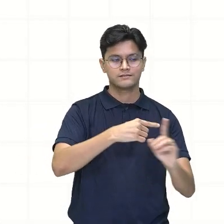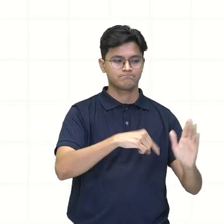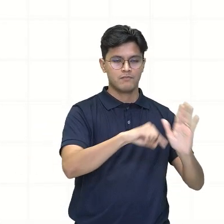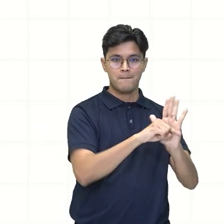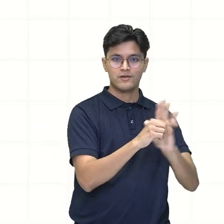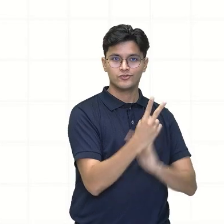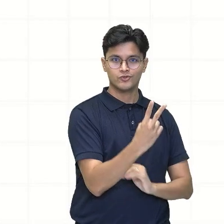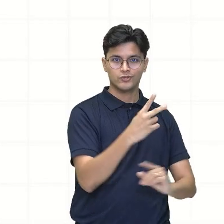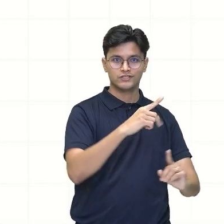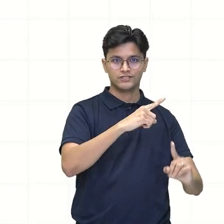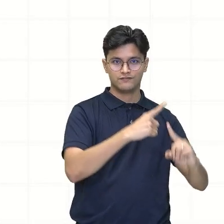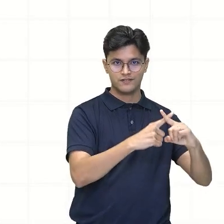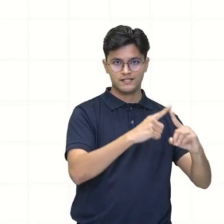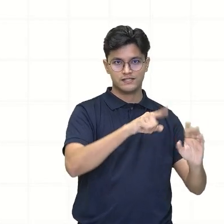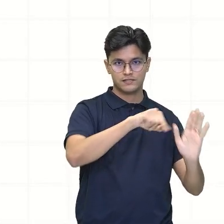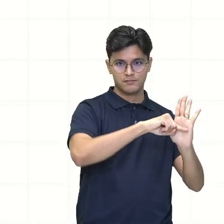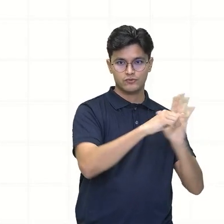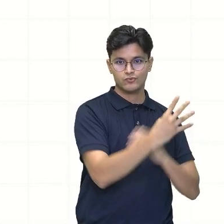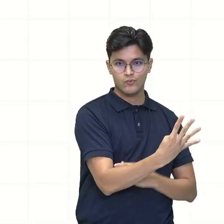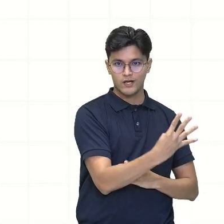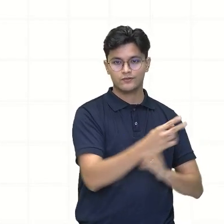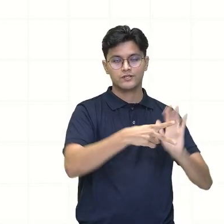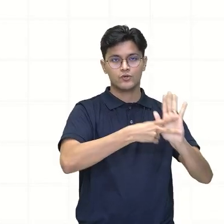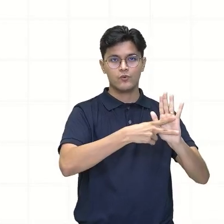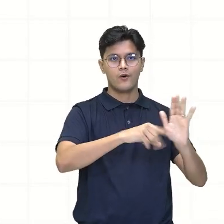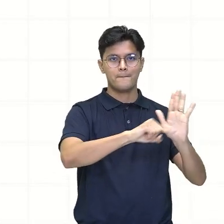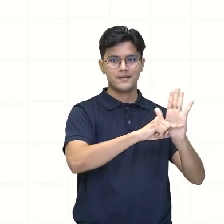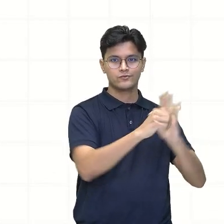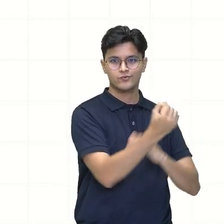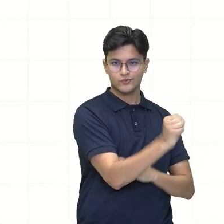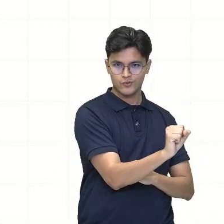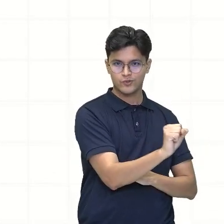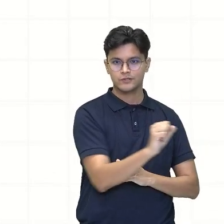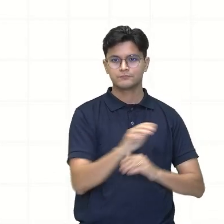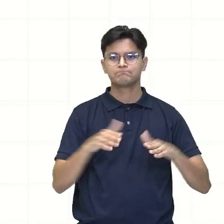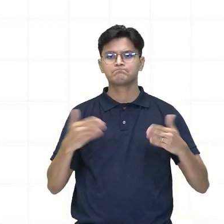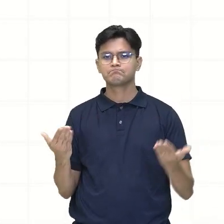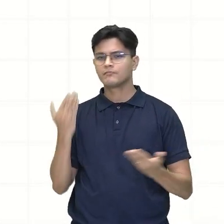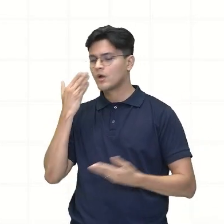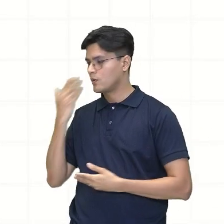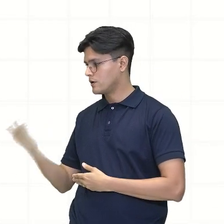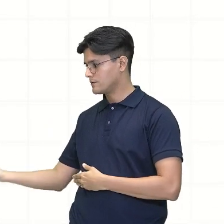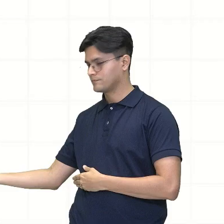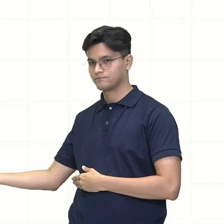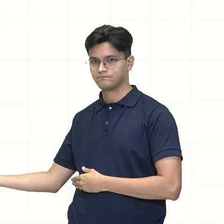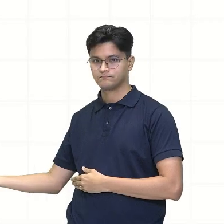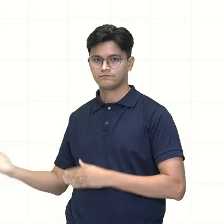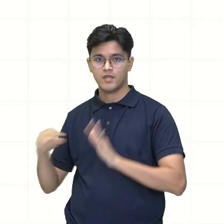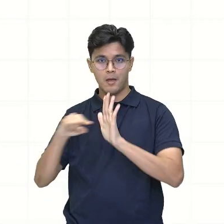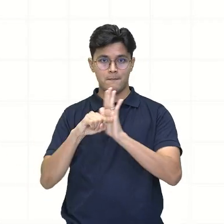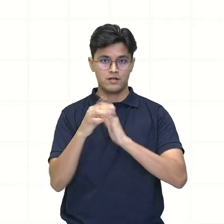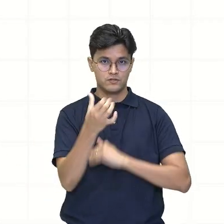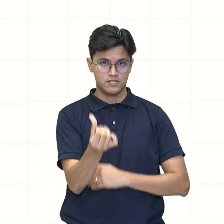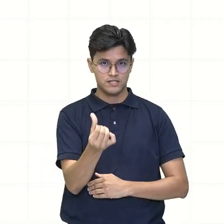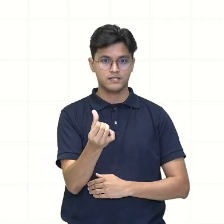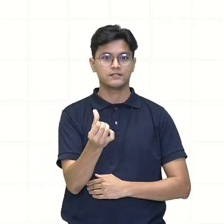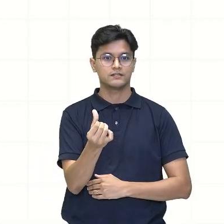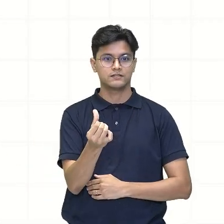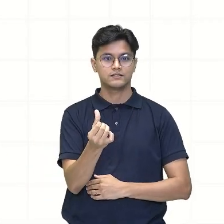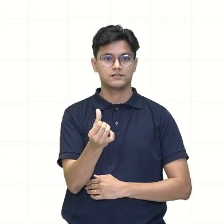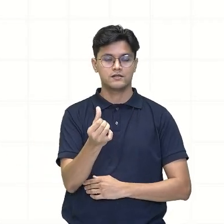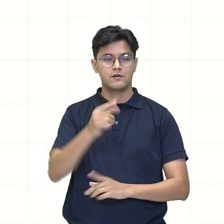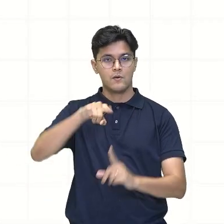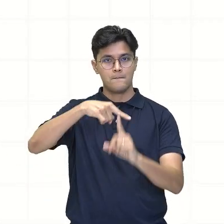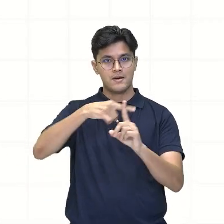menos 4 vai dar menos 8. E aí, a gente fica com menos 6 mais menos 8, que é o